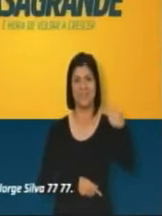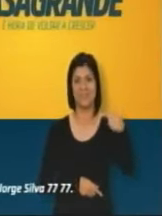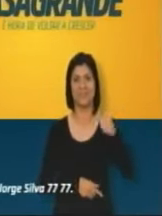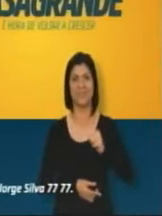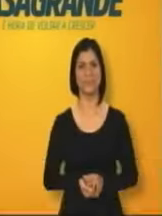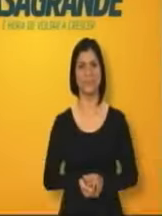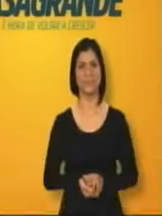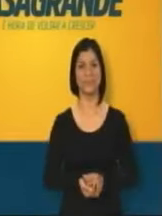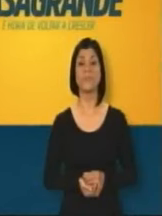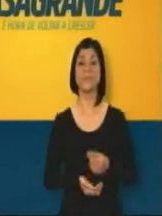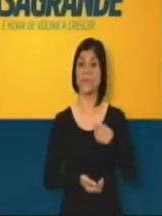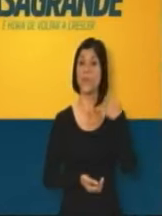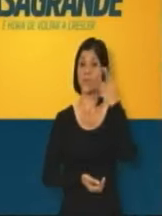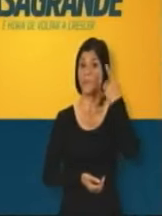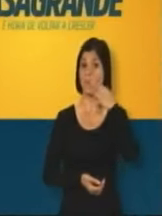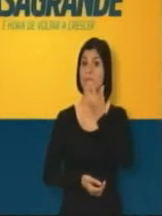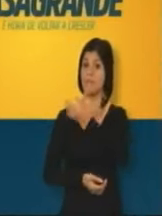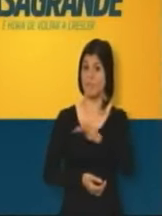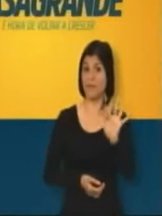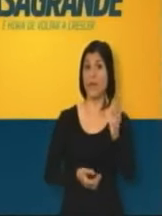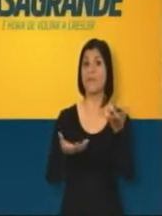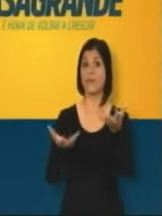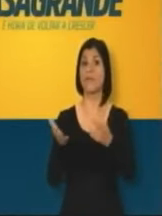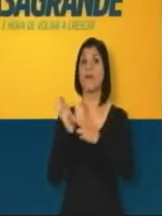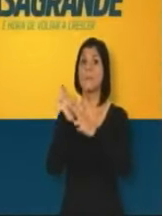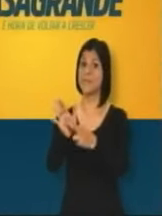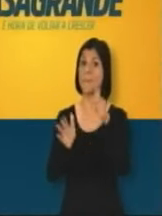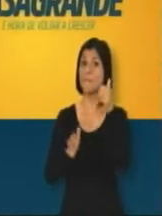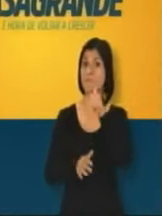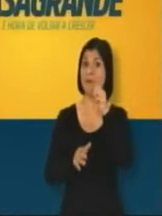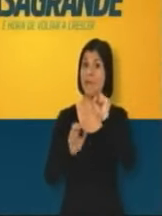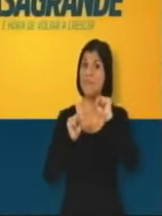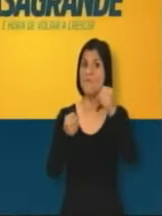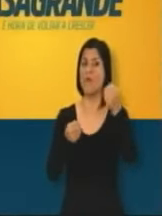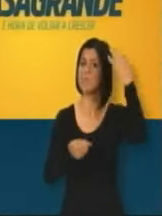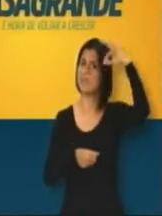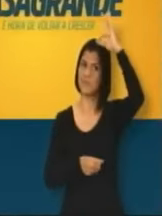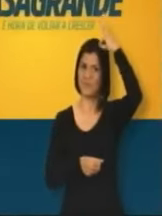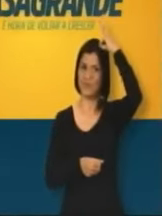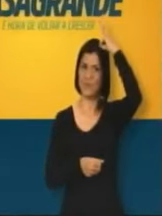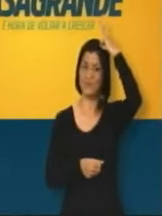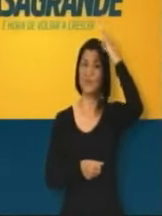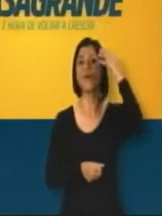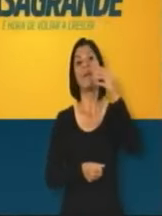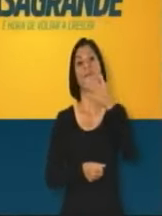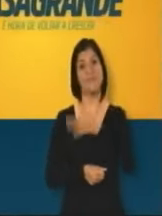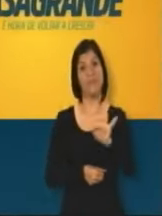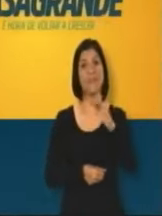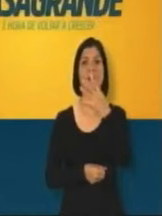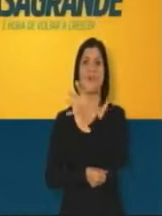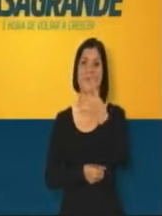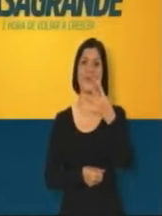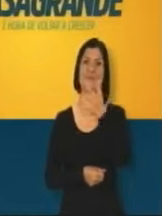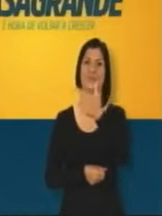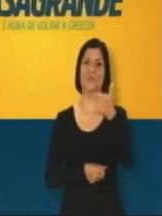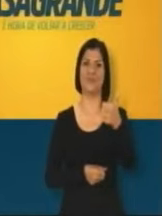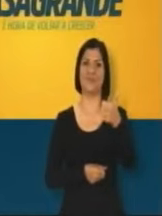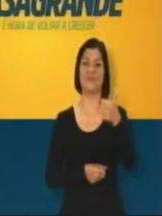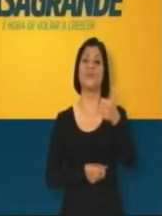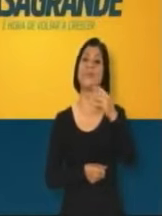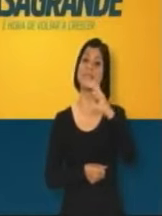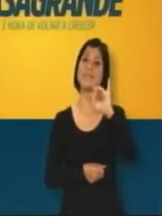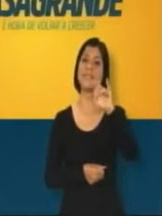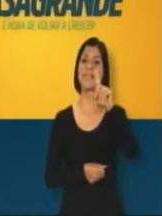7777. Sou candidata a deputada federal e quero representar a voz e a força da mulher capixaba. Para Federal, Cida, 4421.